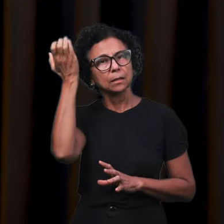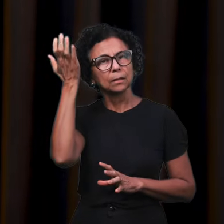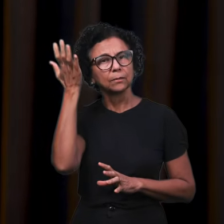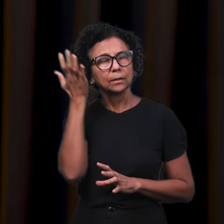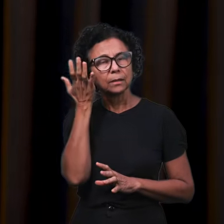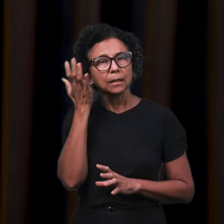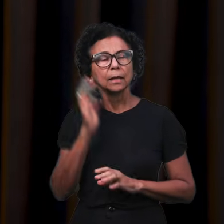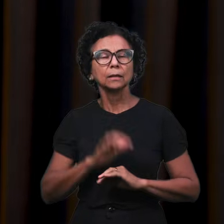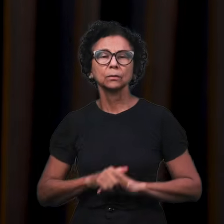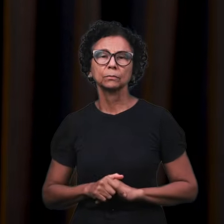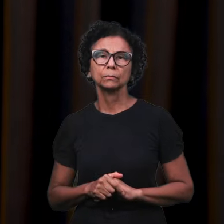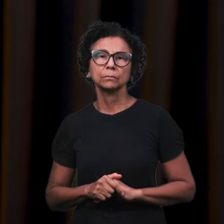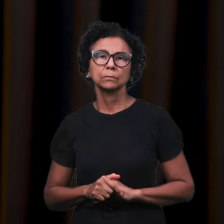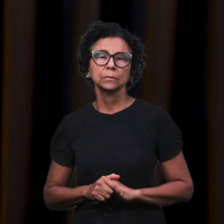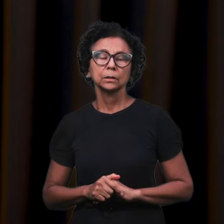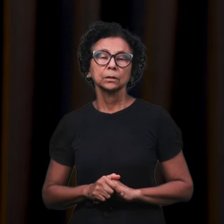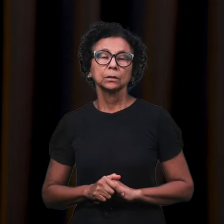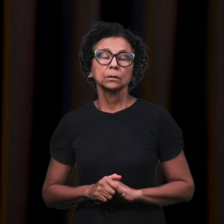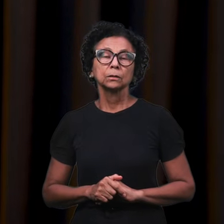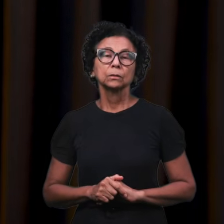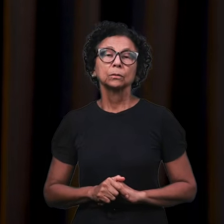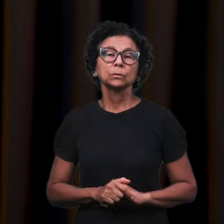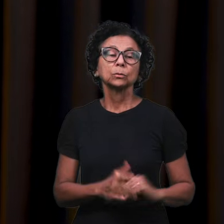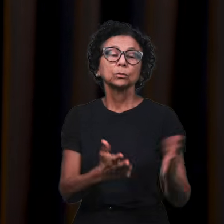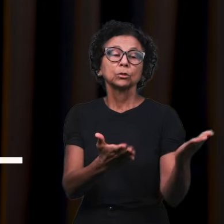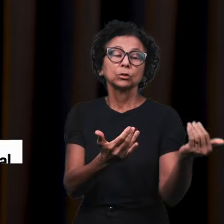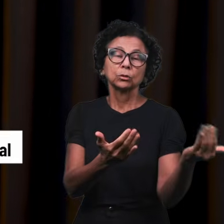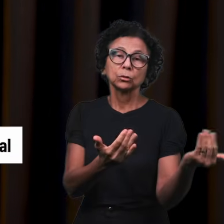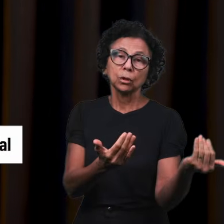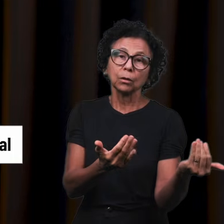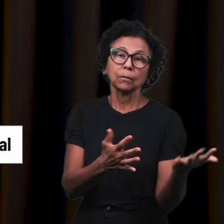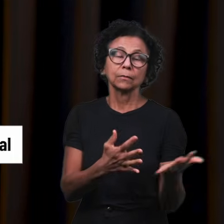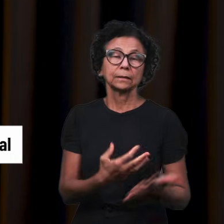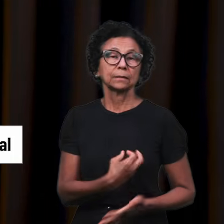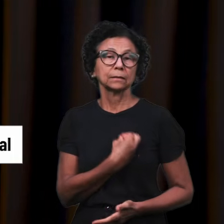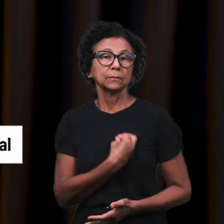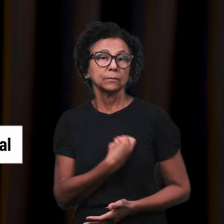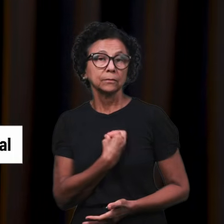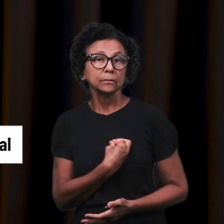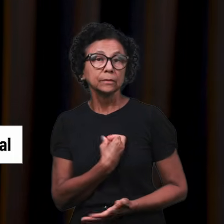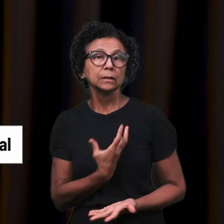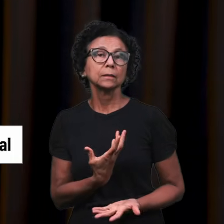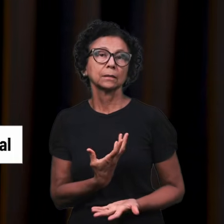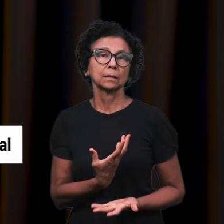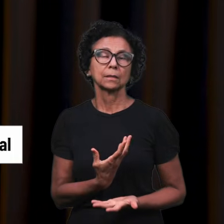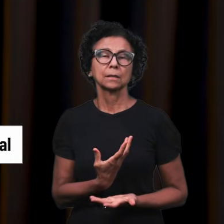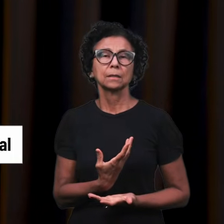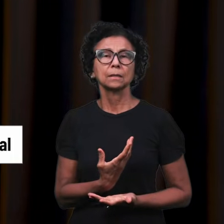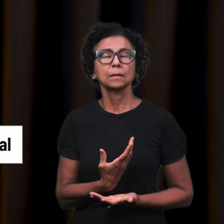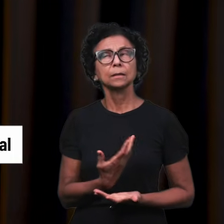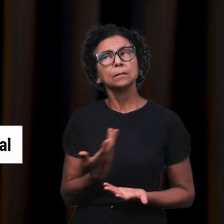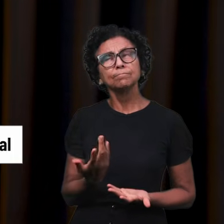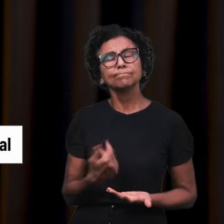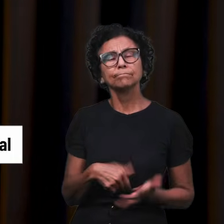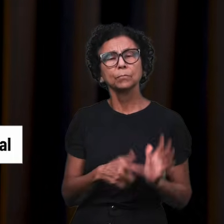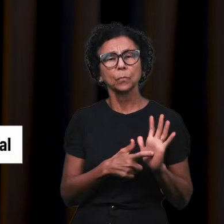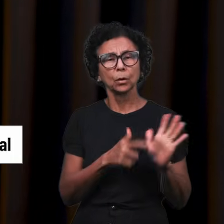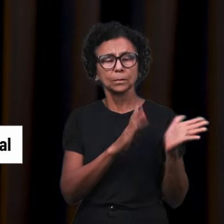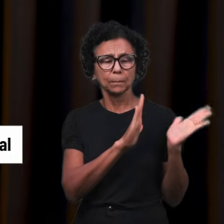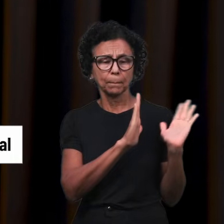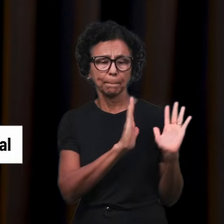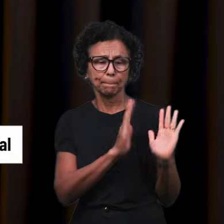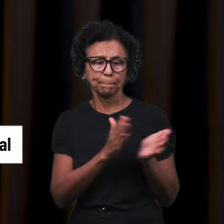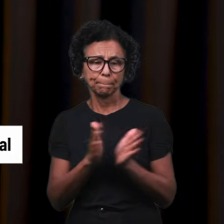da vida dos jovens, no sentido onde o Senhor nos mostra as etapas ou